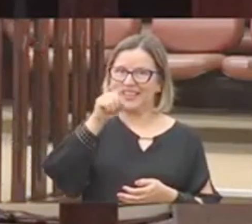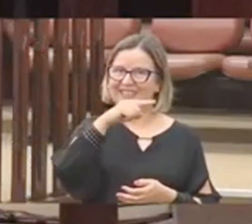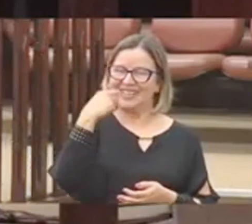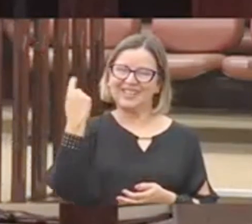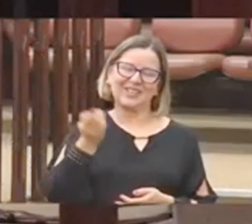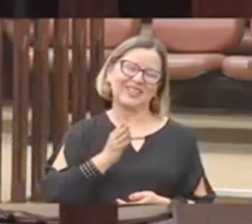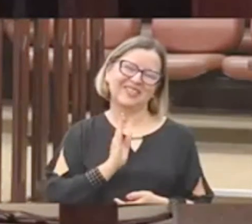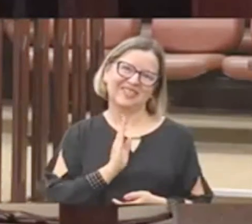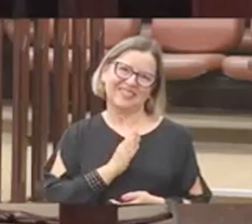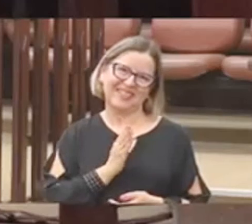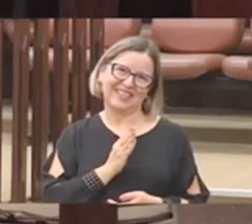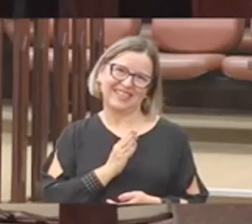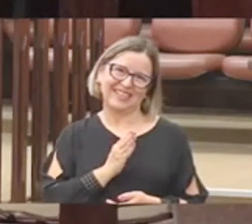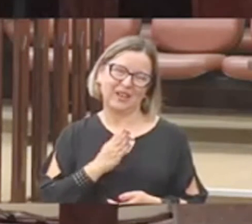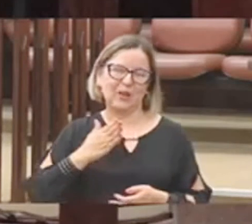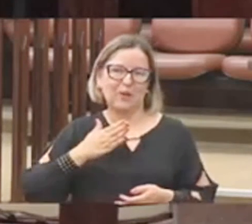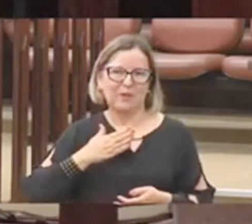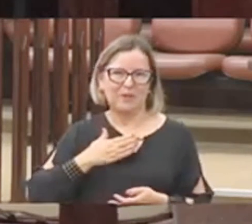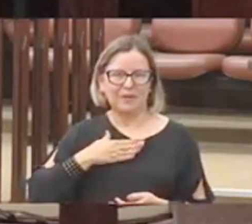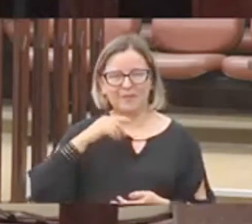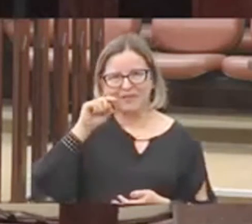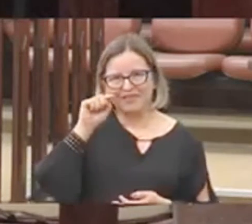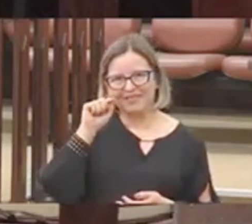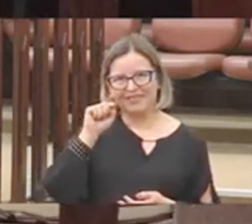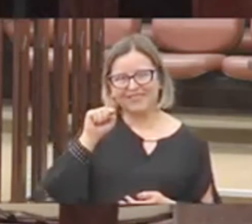meu, com o seu,